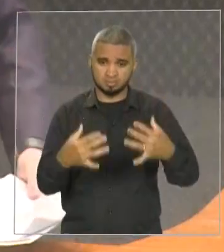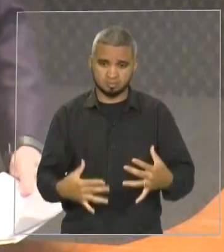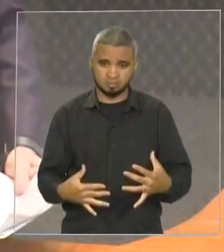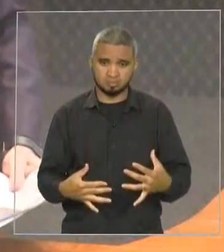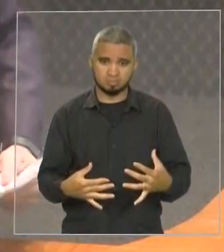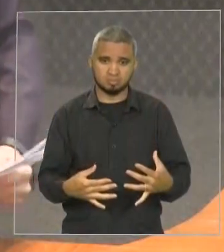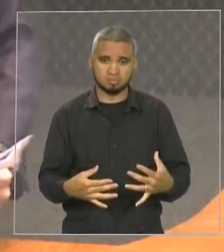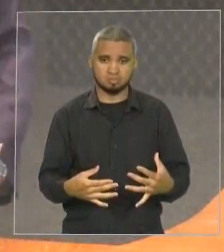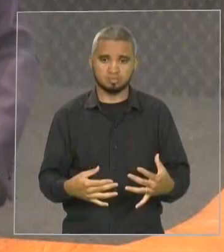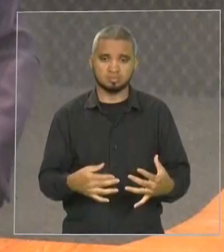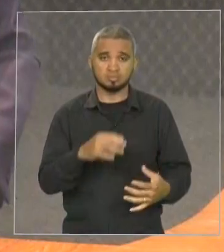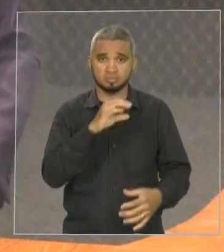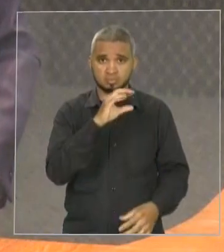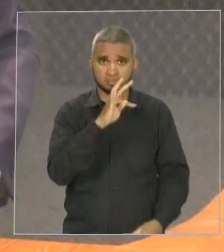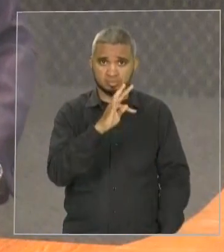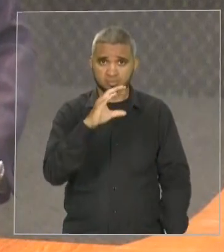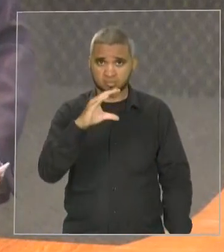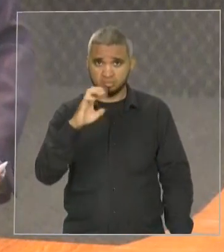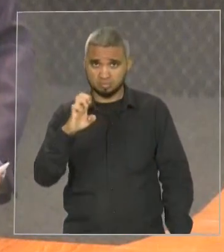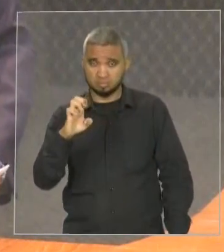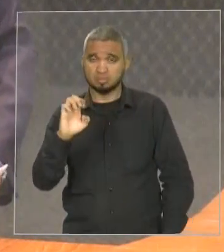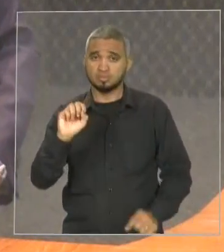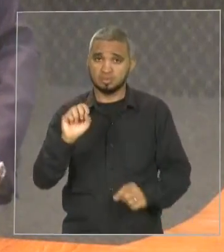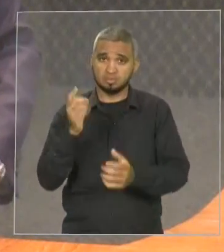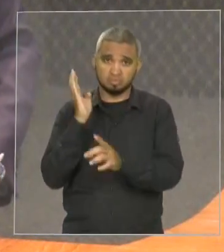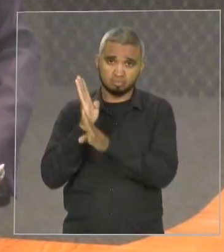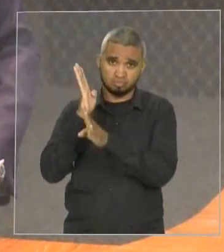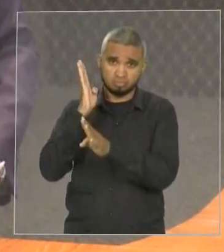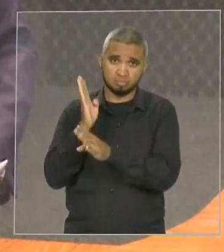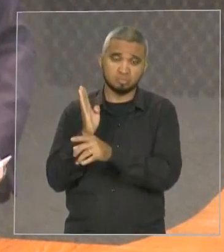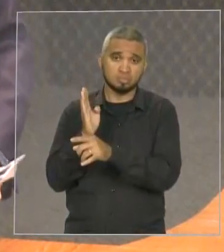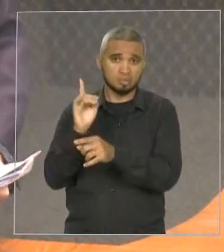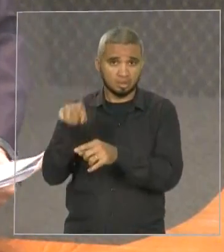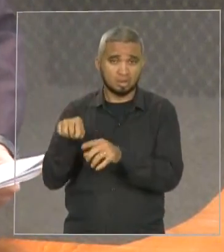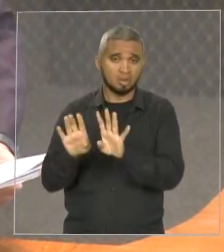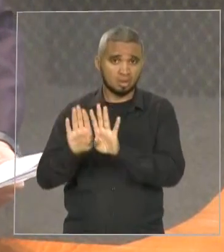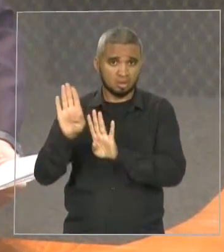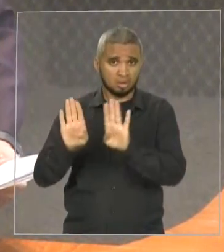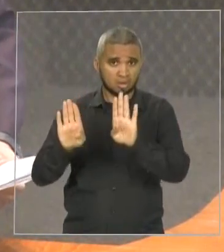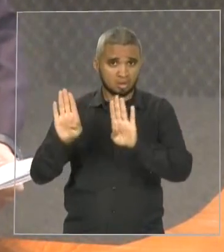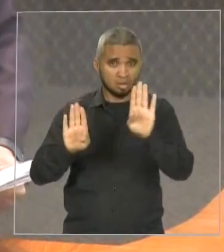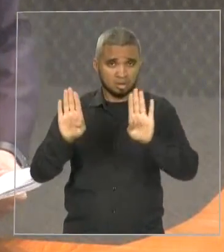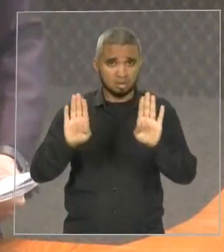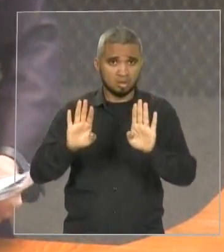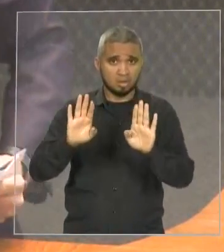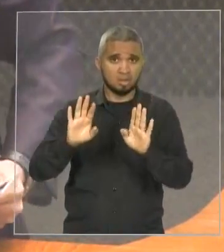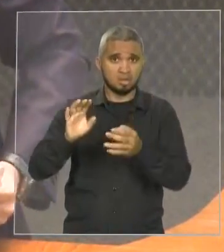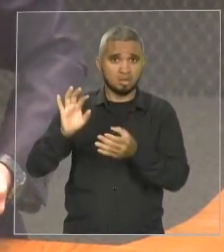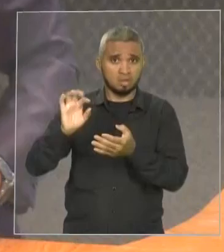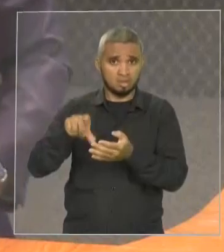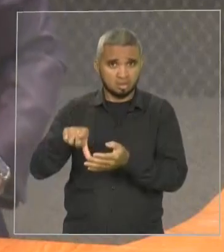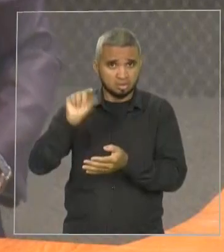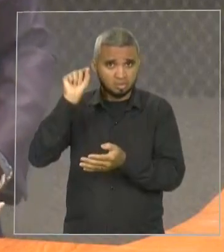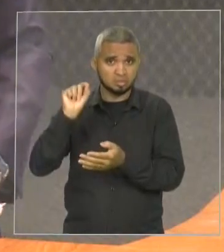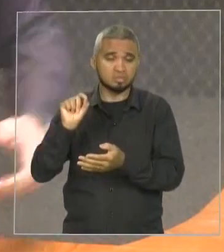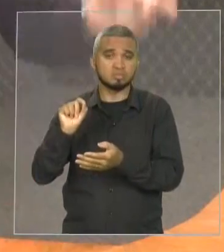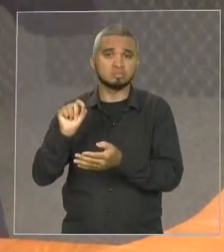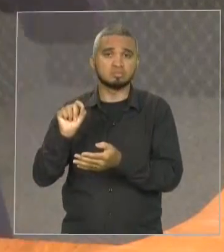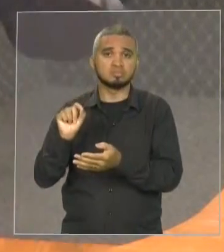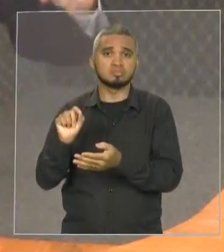Contas, que foi um certame, que foi uma licitação que pendia